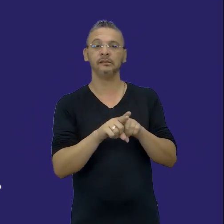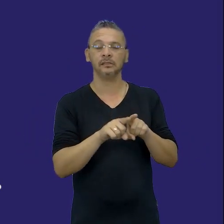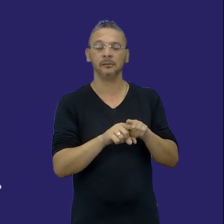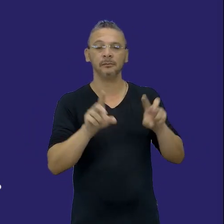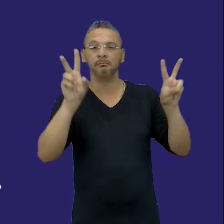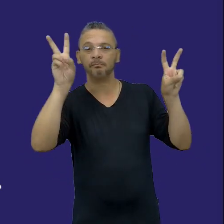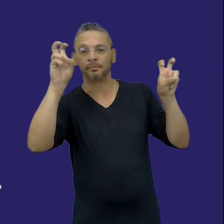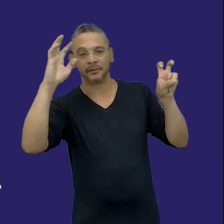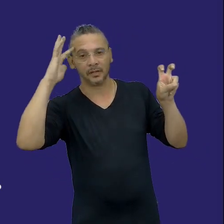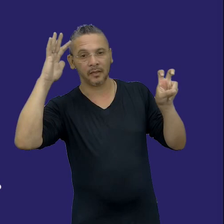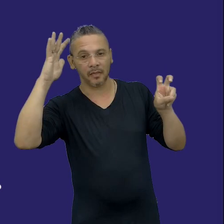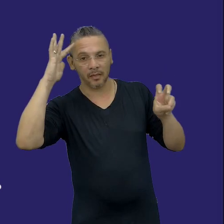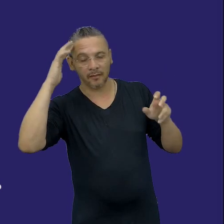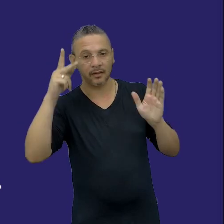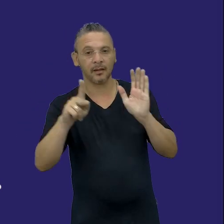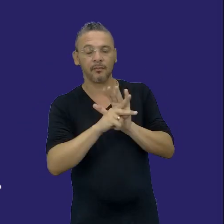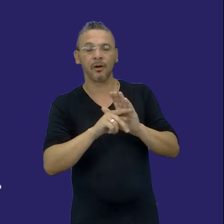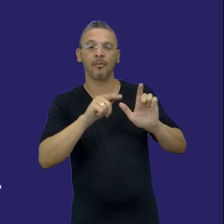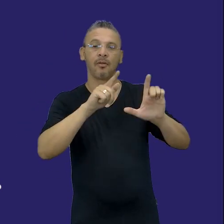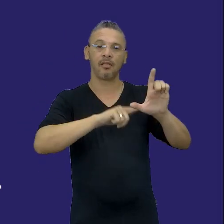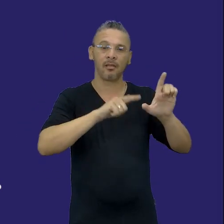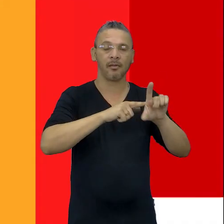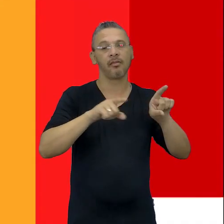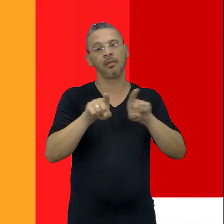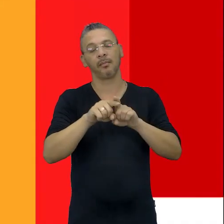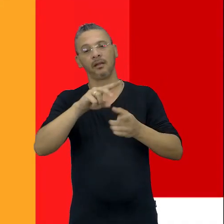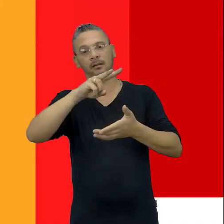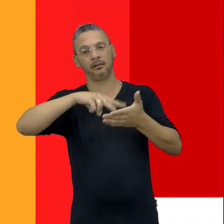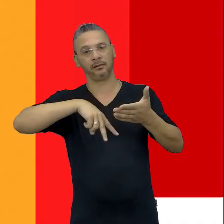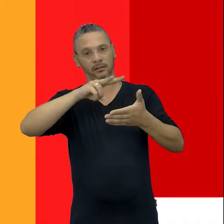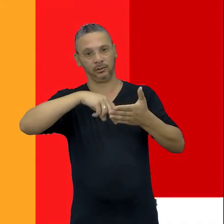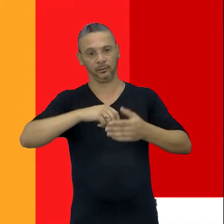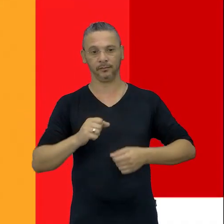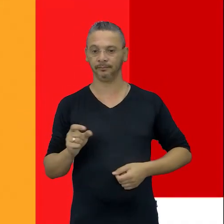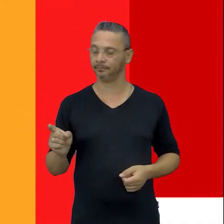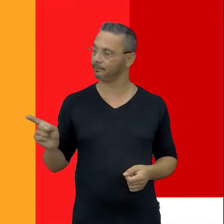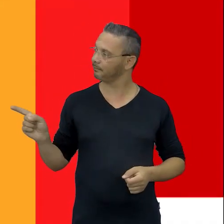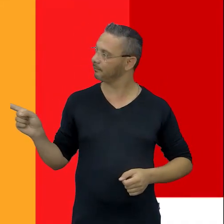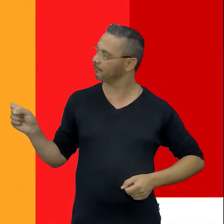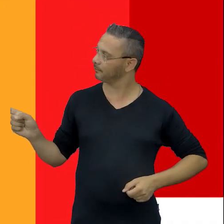concepções teóricas sobre letramento e leitura.